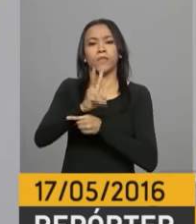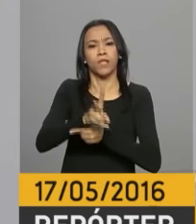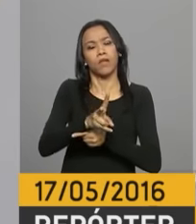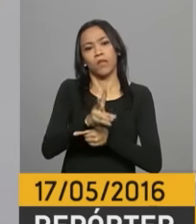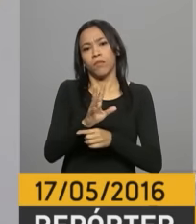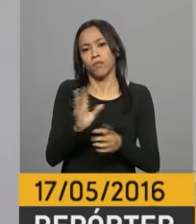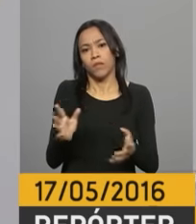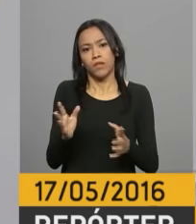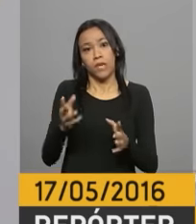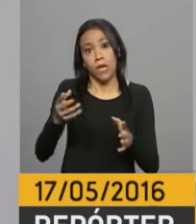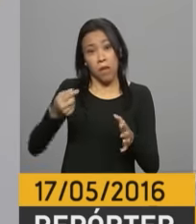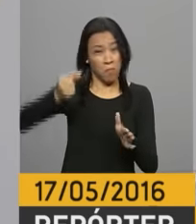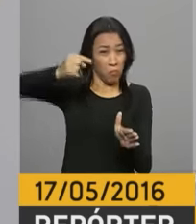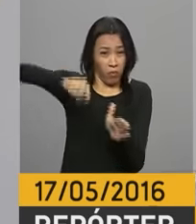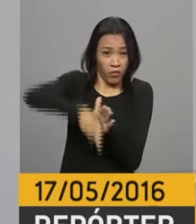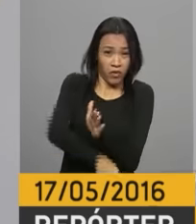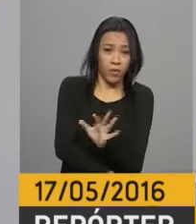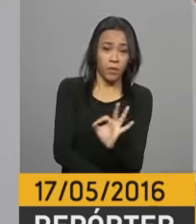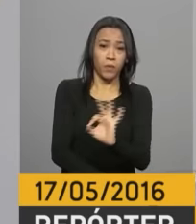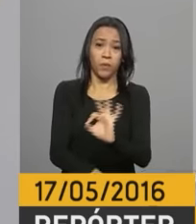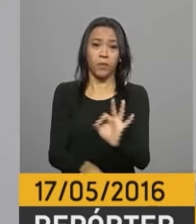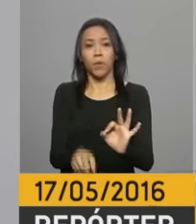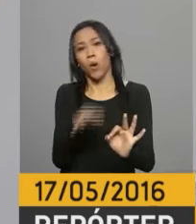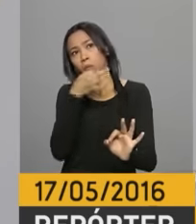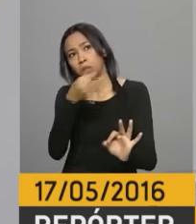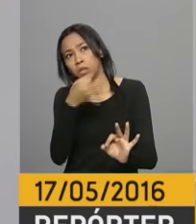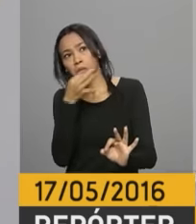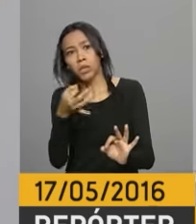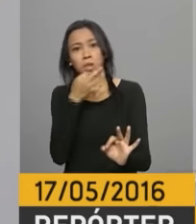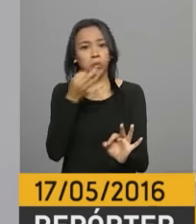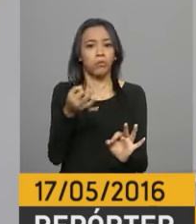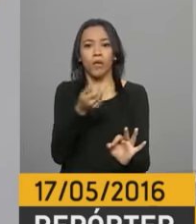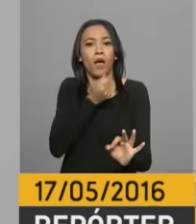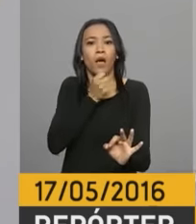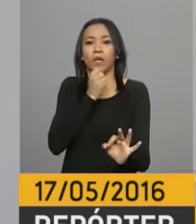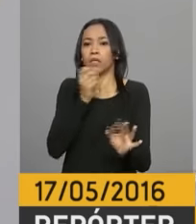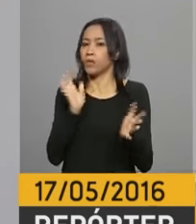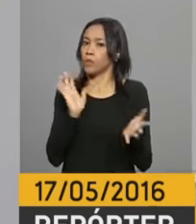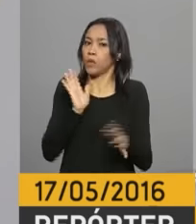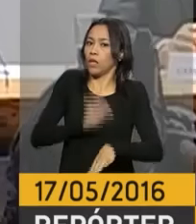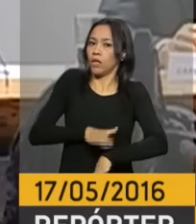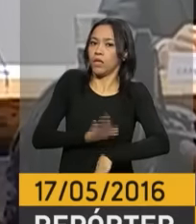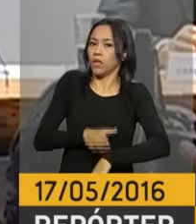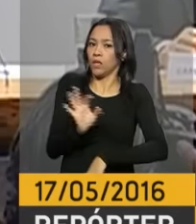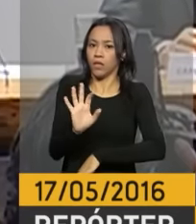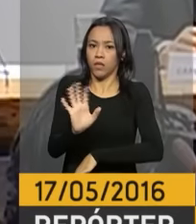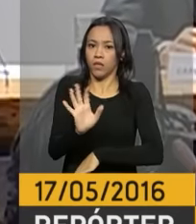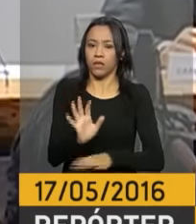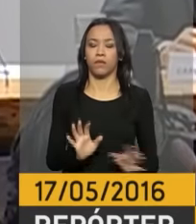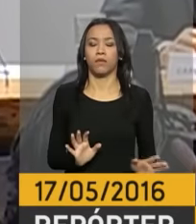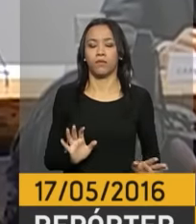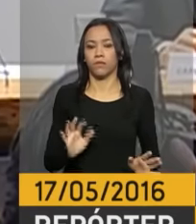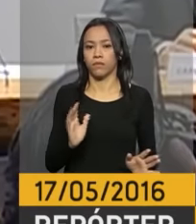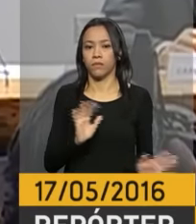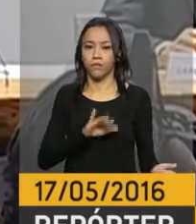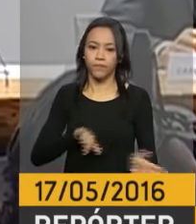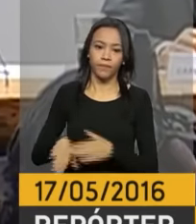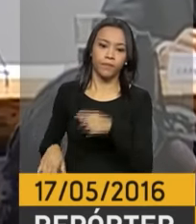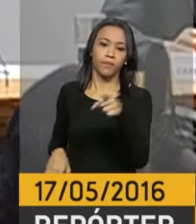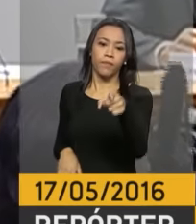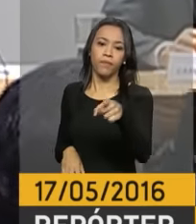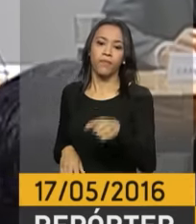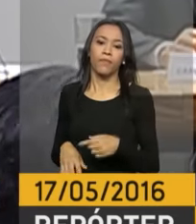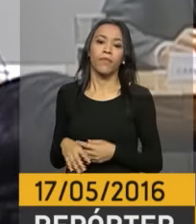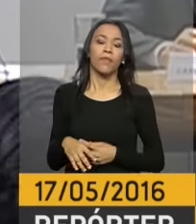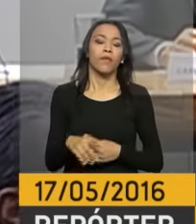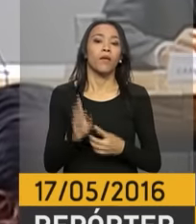sem maiores aprofundamentos ou juízo de valor, porque não nos compete, obviamente. Ministro, Felipe Frazão, da